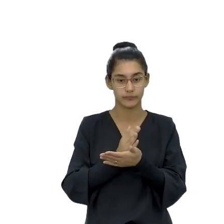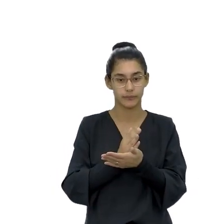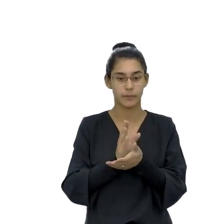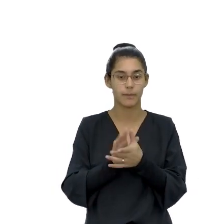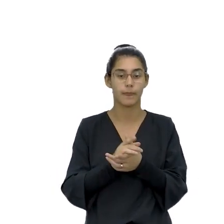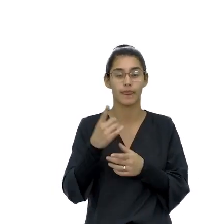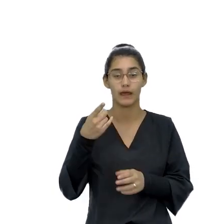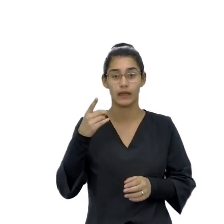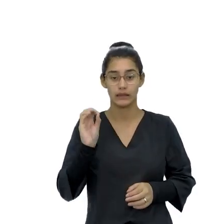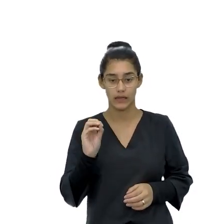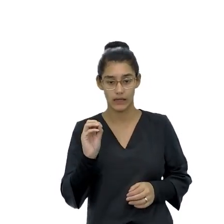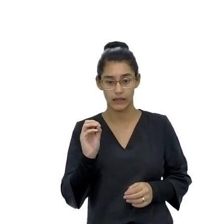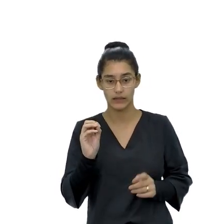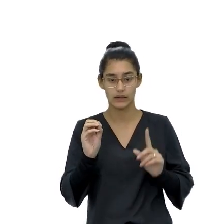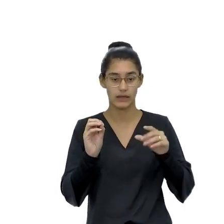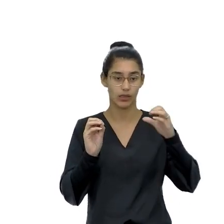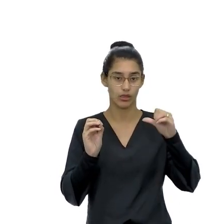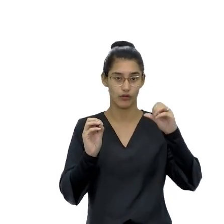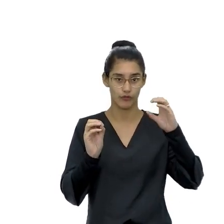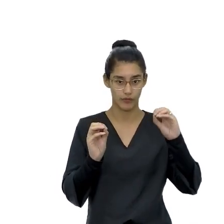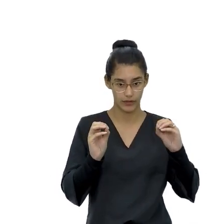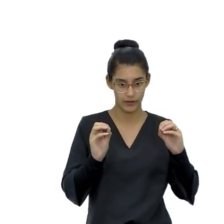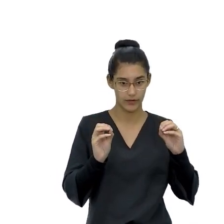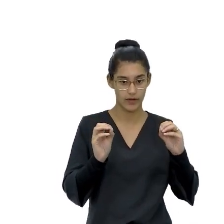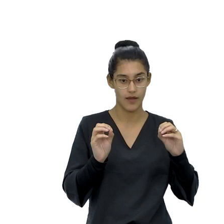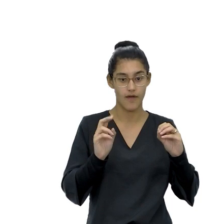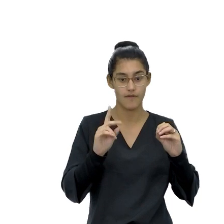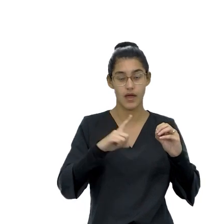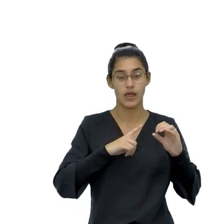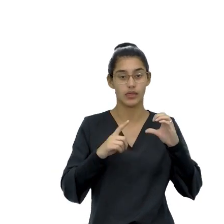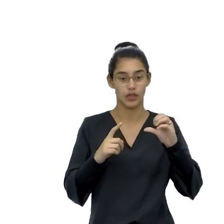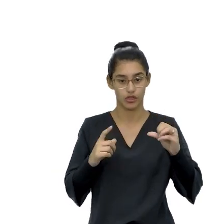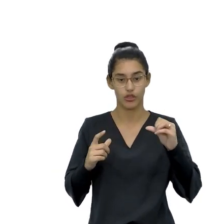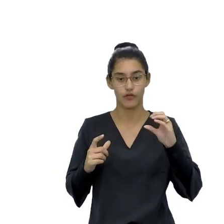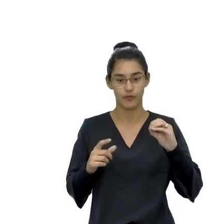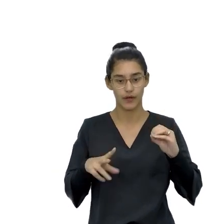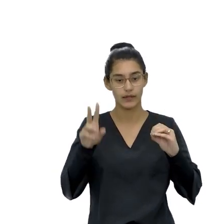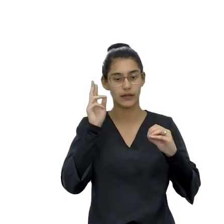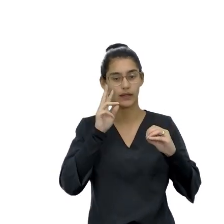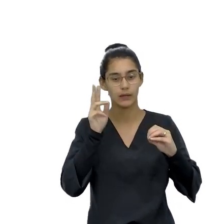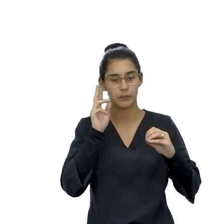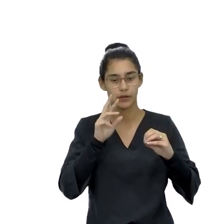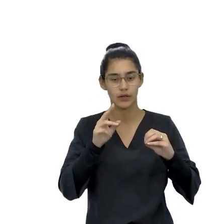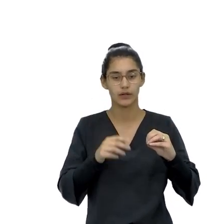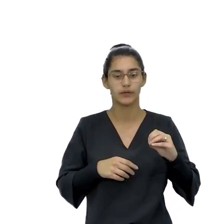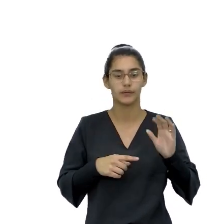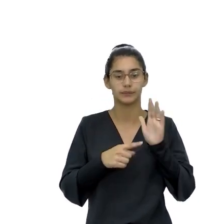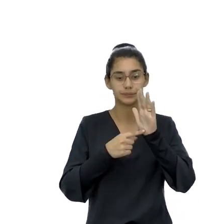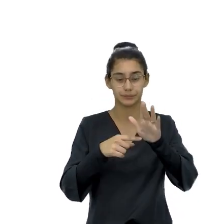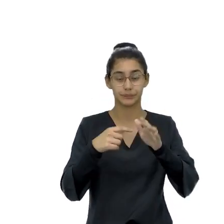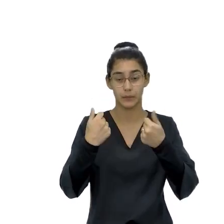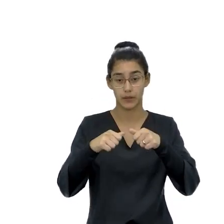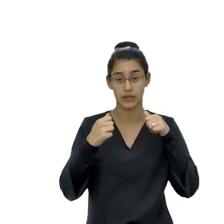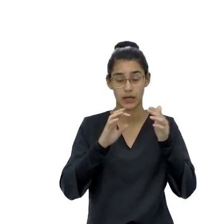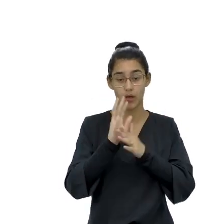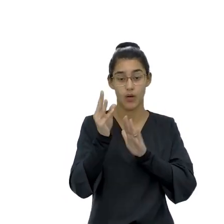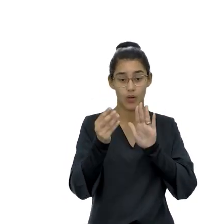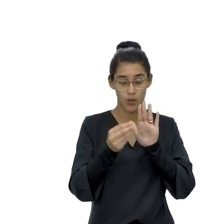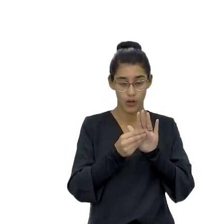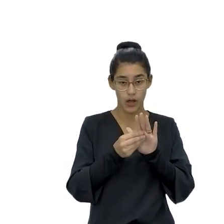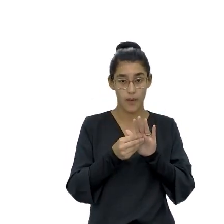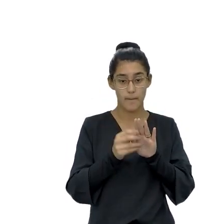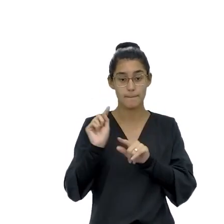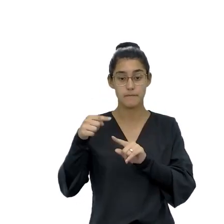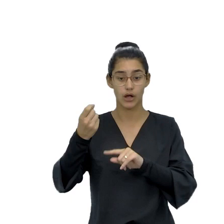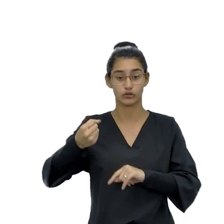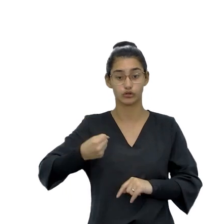vai distribuir 10, que são 90, vai sobrar os 90, lembrando que nesta resolução ele precisa colocar o